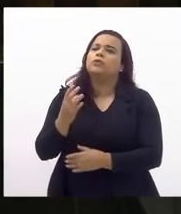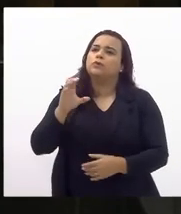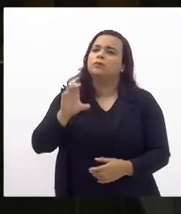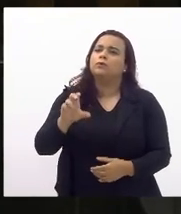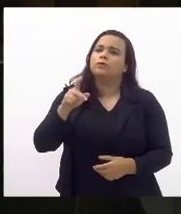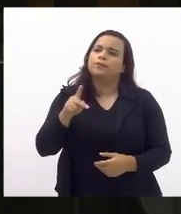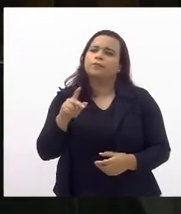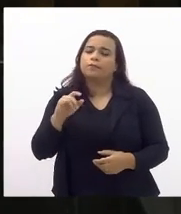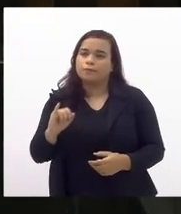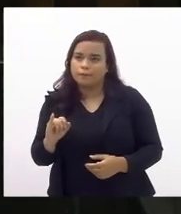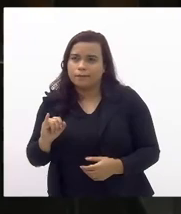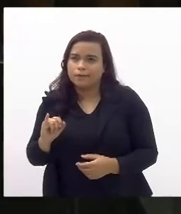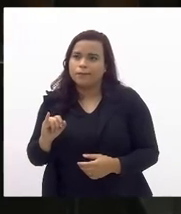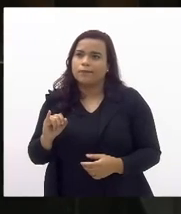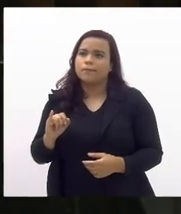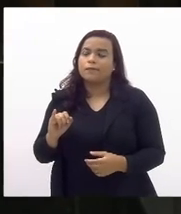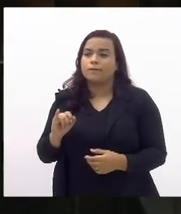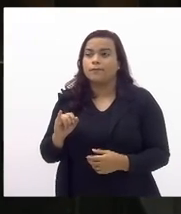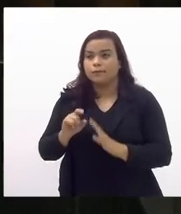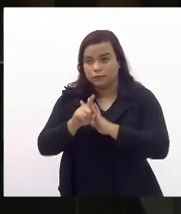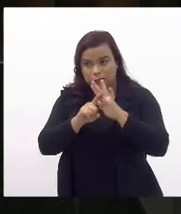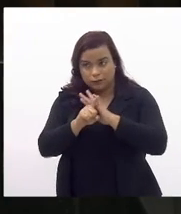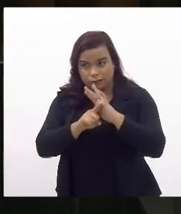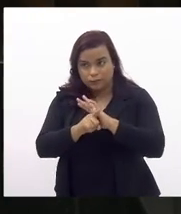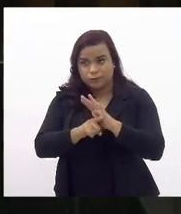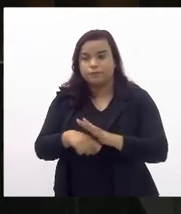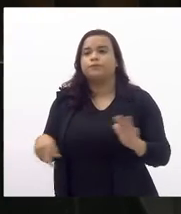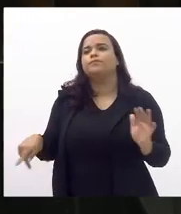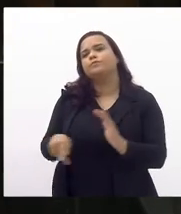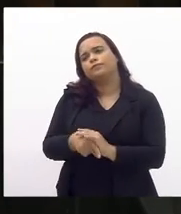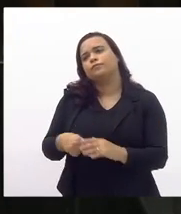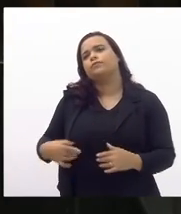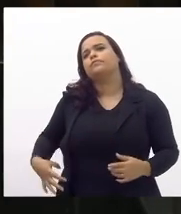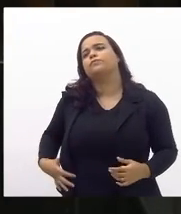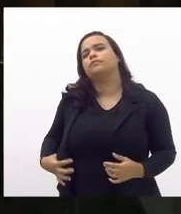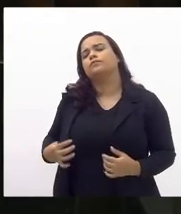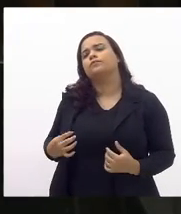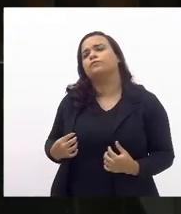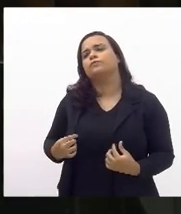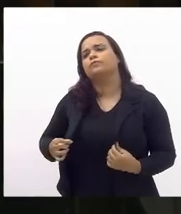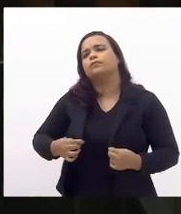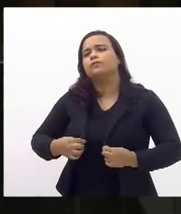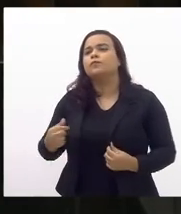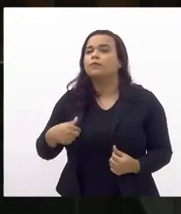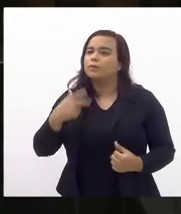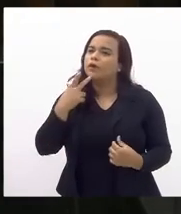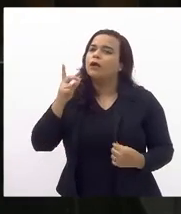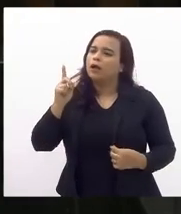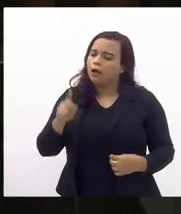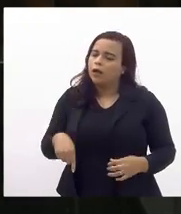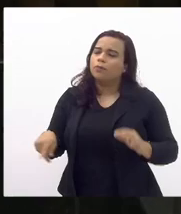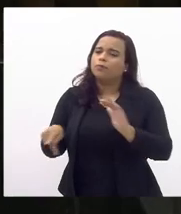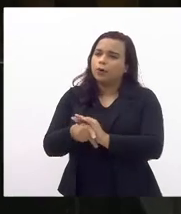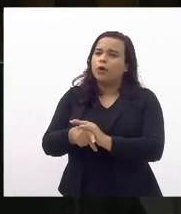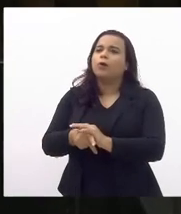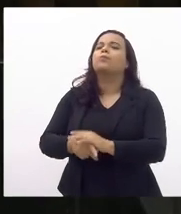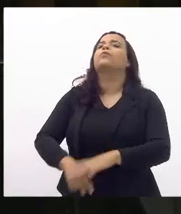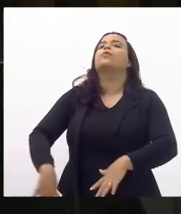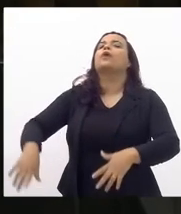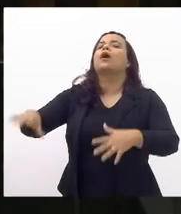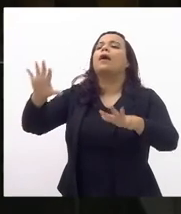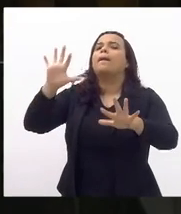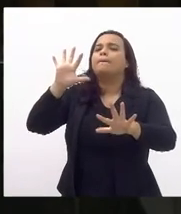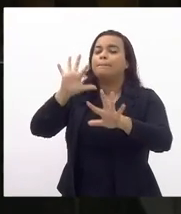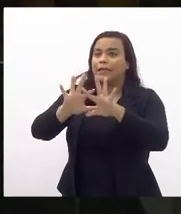CPI para justamente investigar o que eu chamo de milícia do deputado Marcelo Freixo.